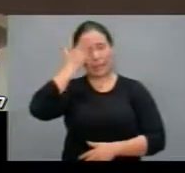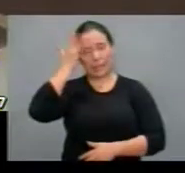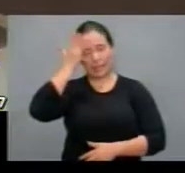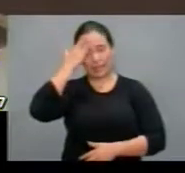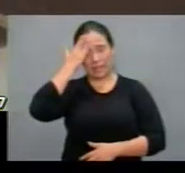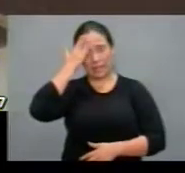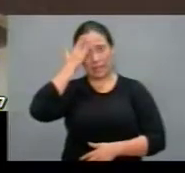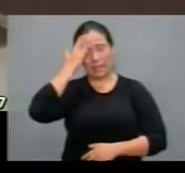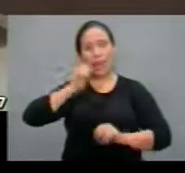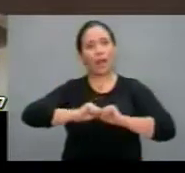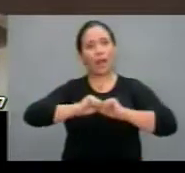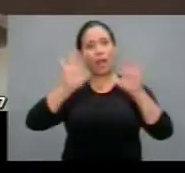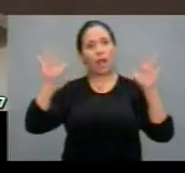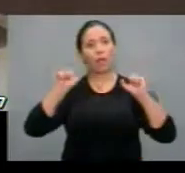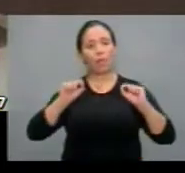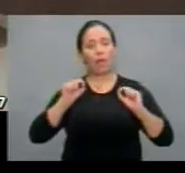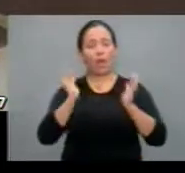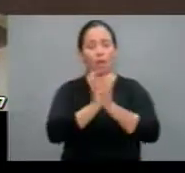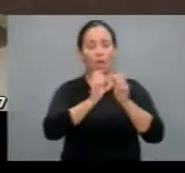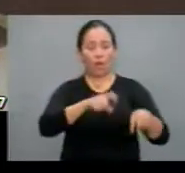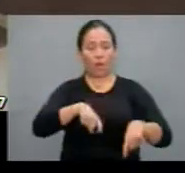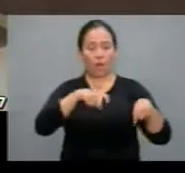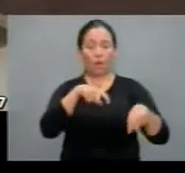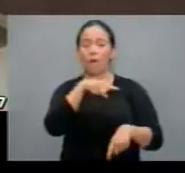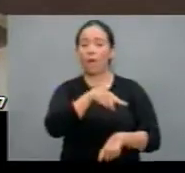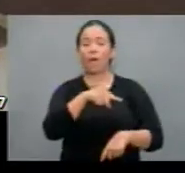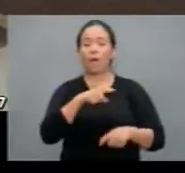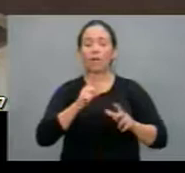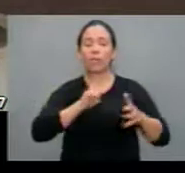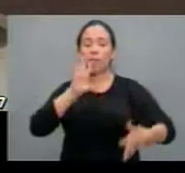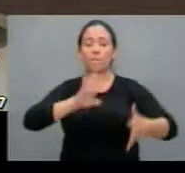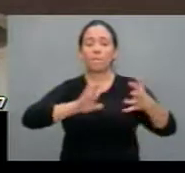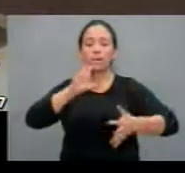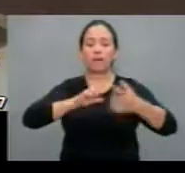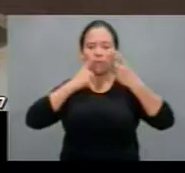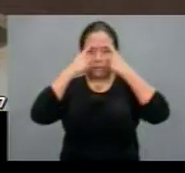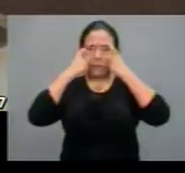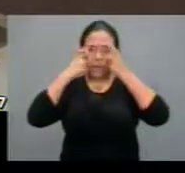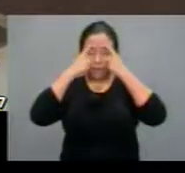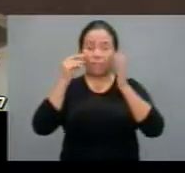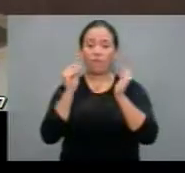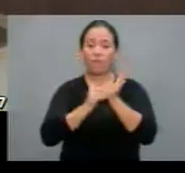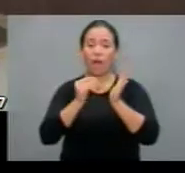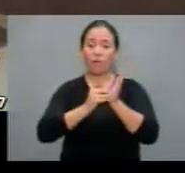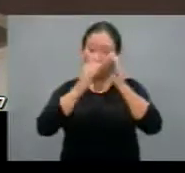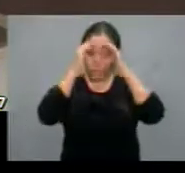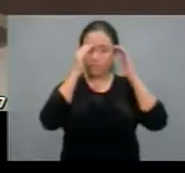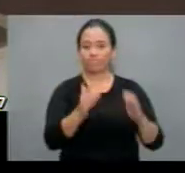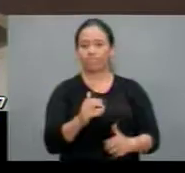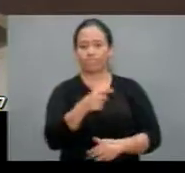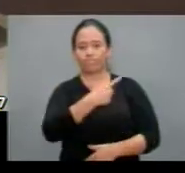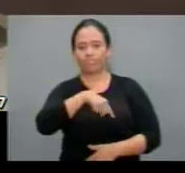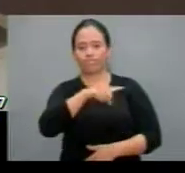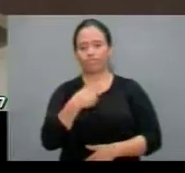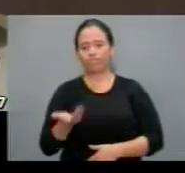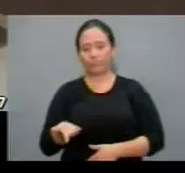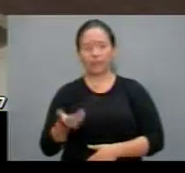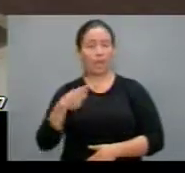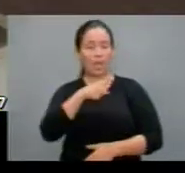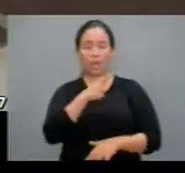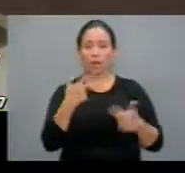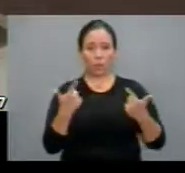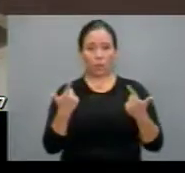que os conflitos no campo só existem por falta de justiça. Justiça social, acesso à terra e à